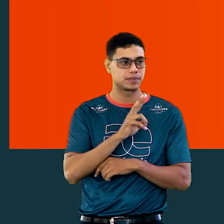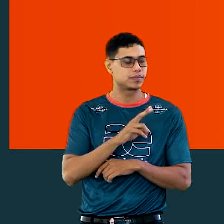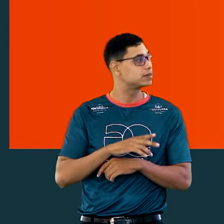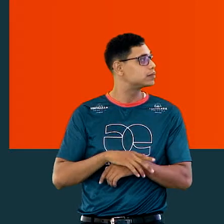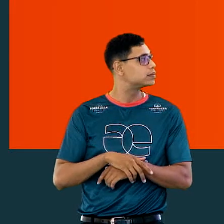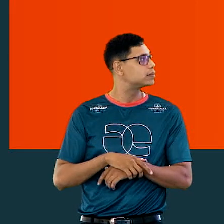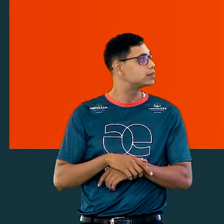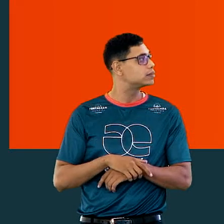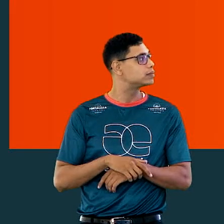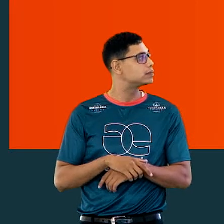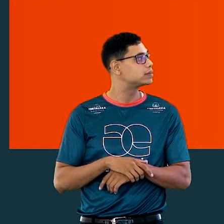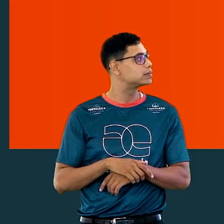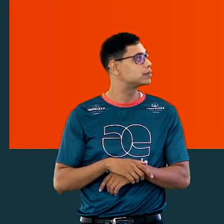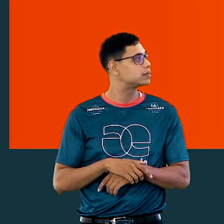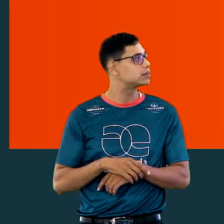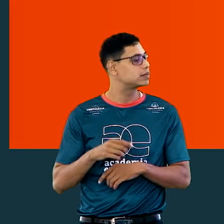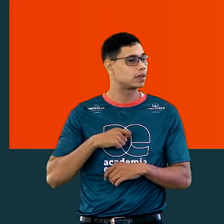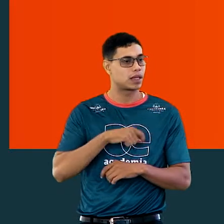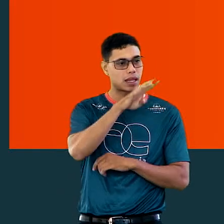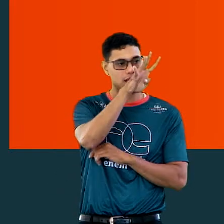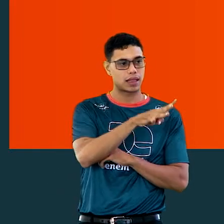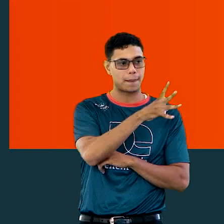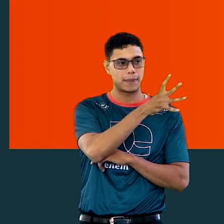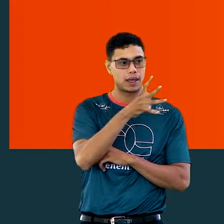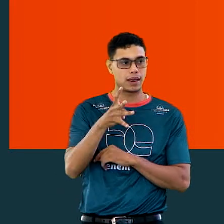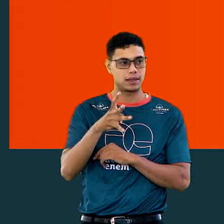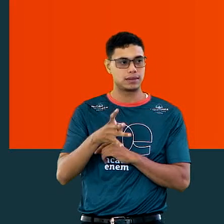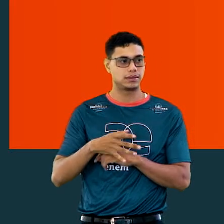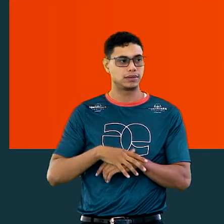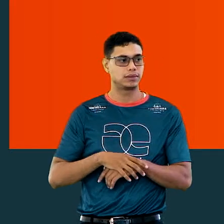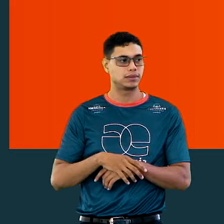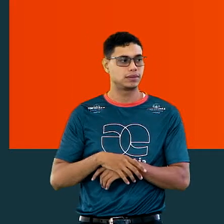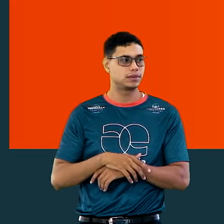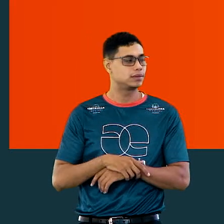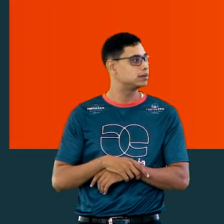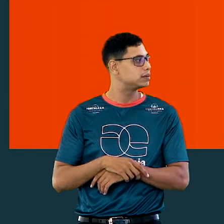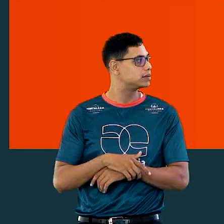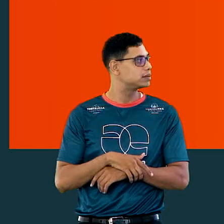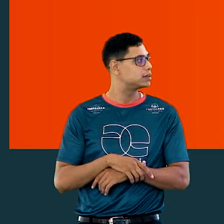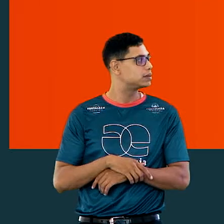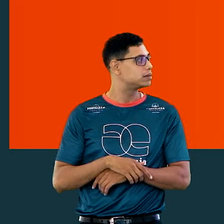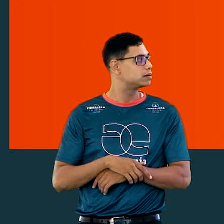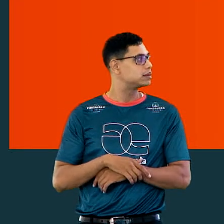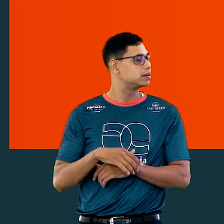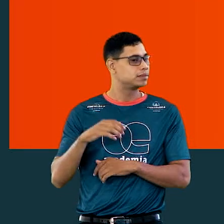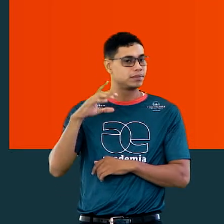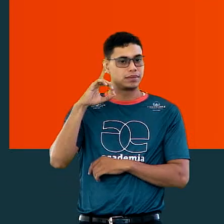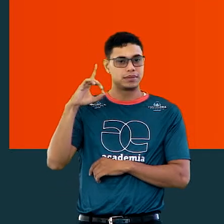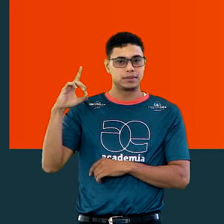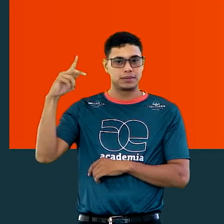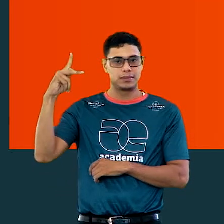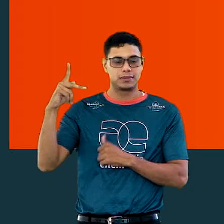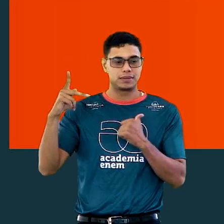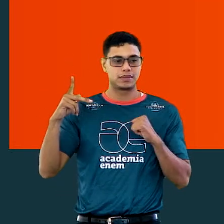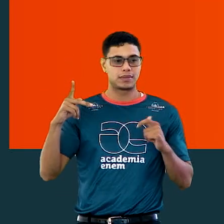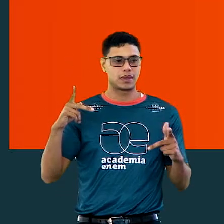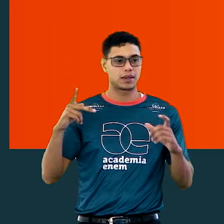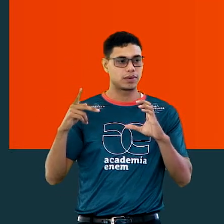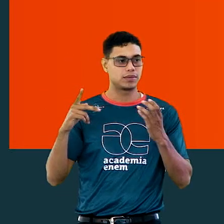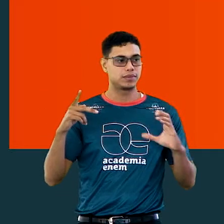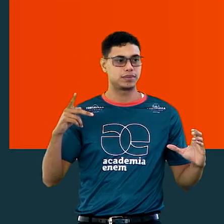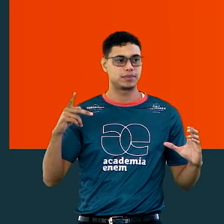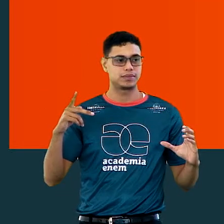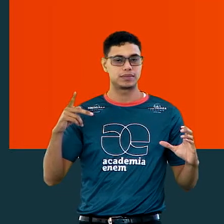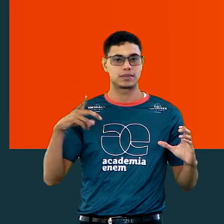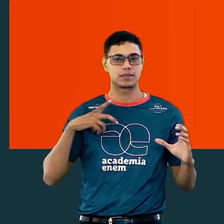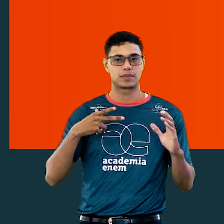Aqui, pessoal, tem a nossa tabelinha. Aqui eu tenho a DDP. Aqui eu tenho a corrente. O